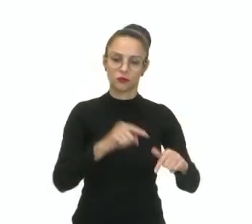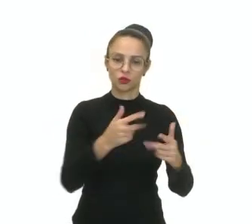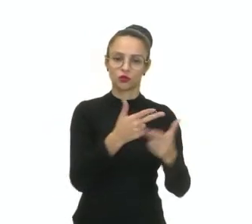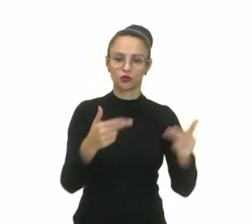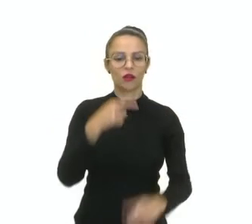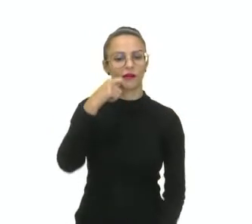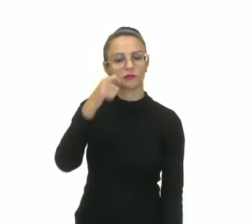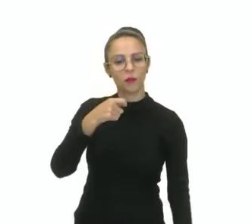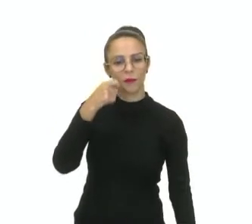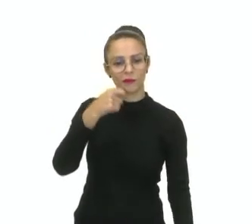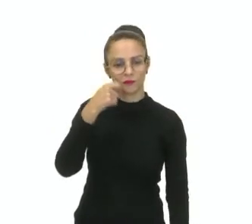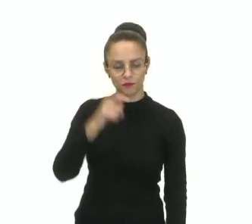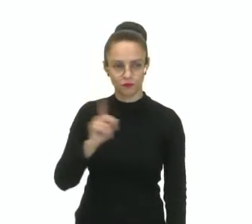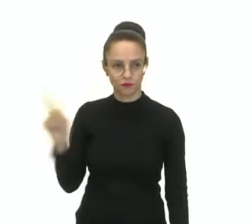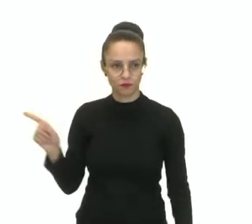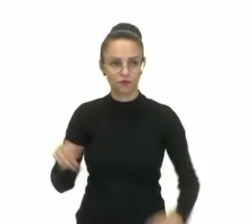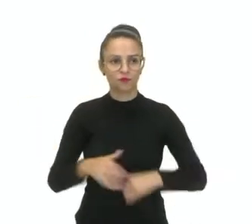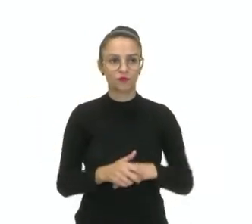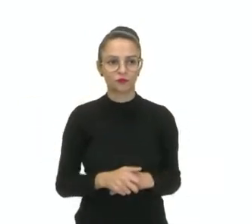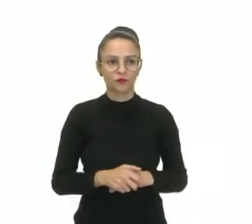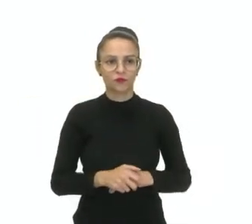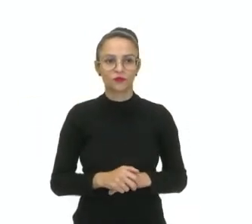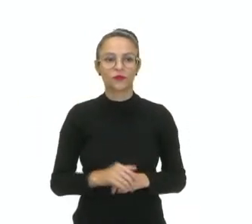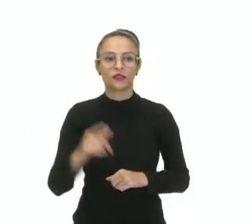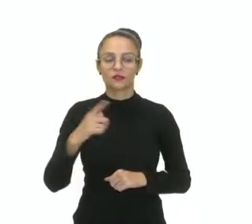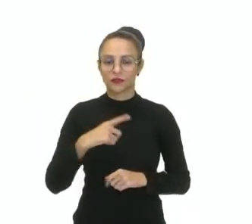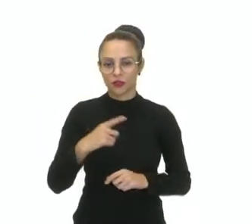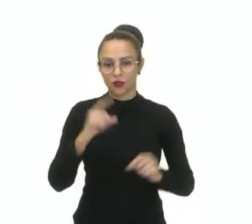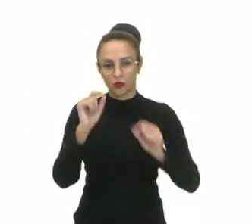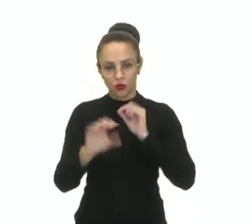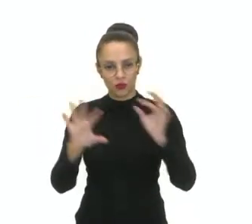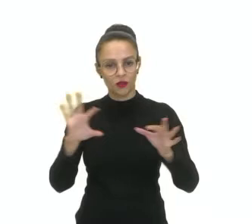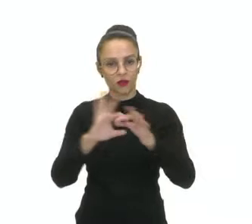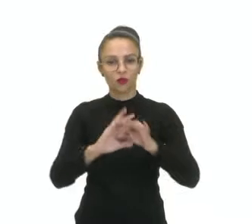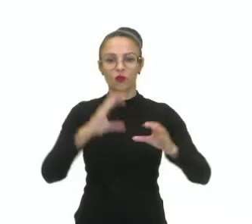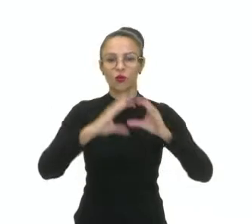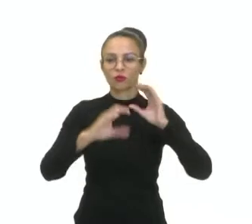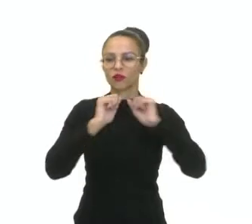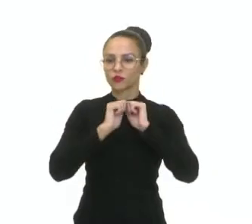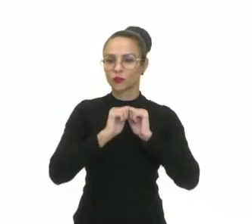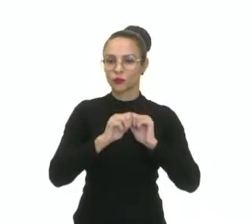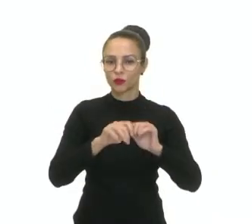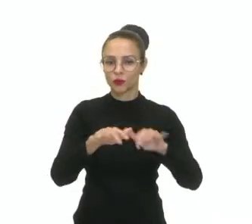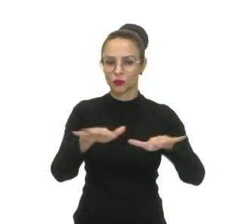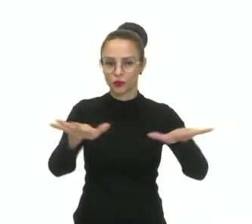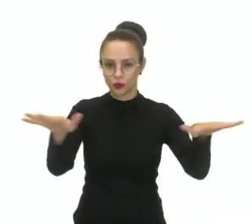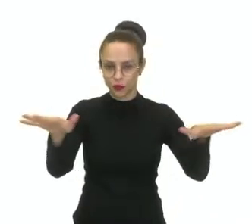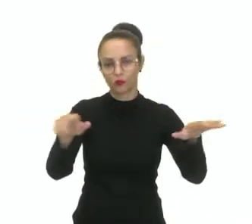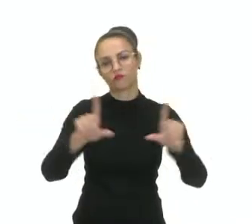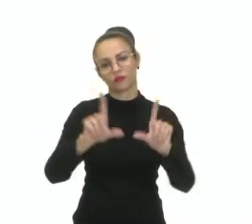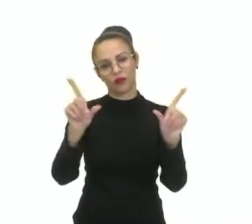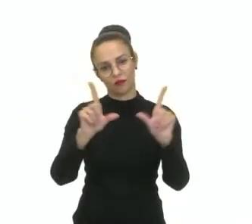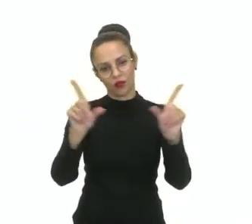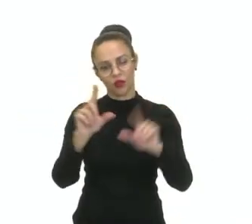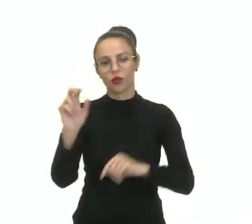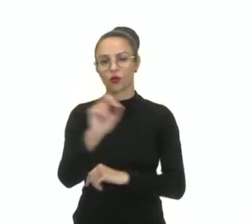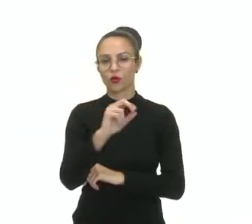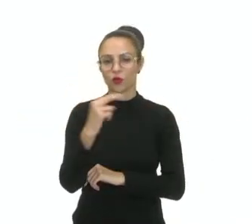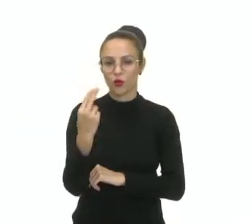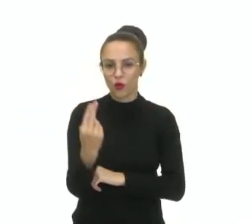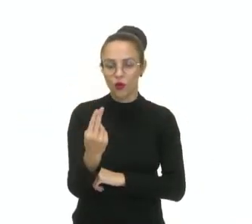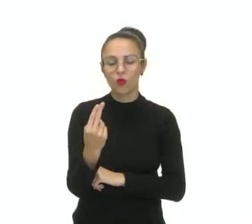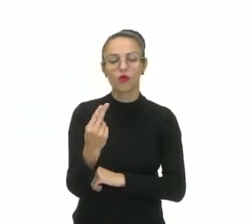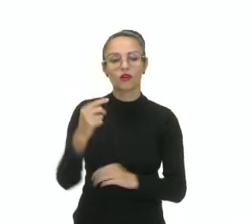chicletes, o ping-pong. Engloba desde a comunicação de massa, feita em uma propaganda na TV ou em um anúncio